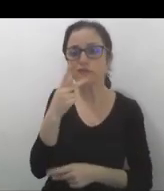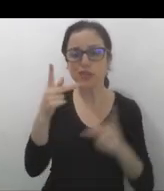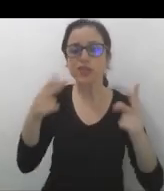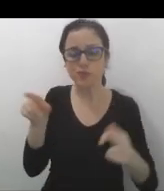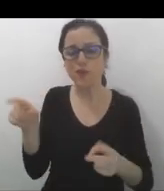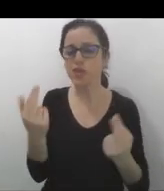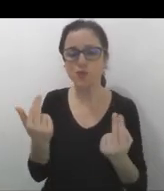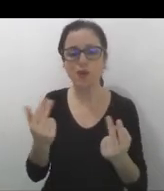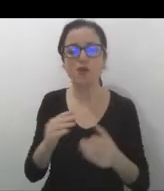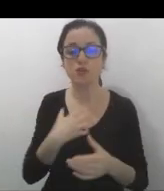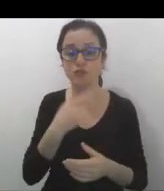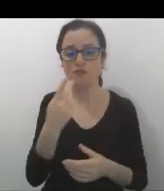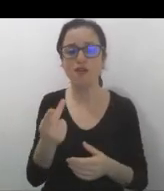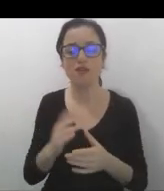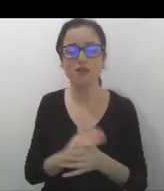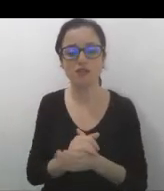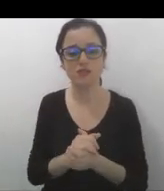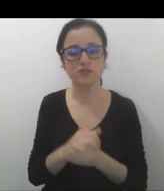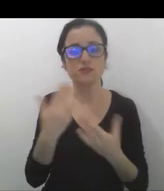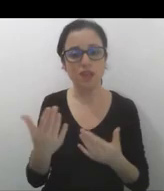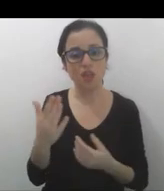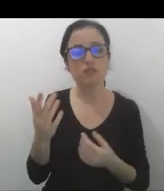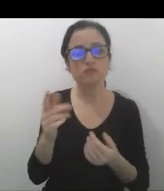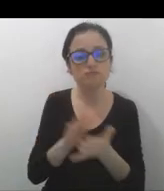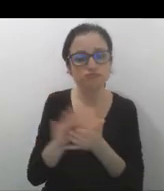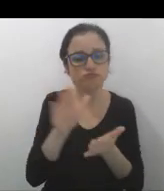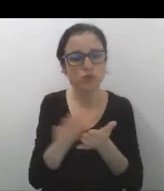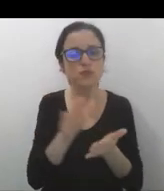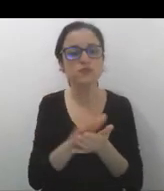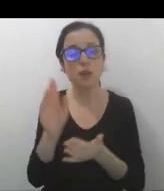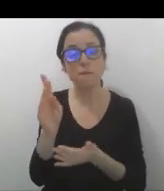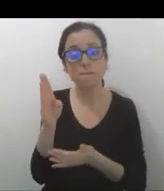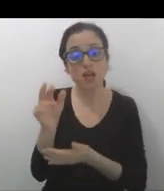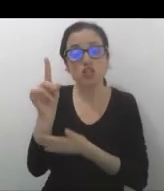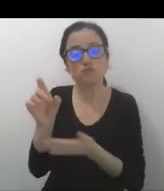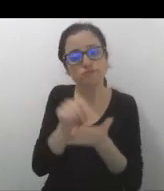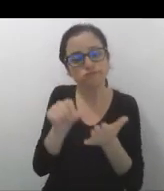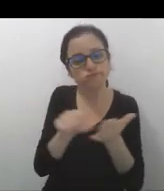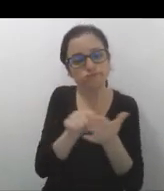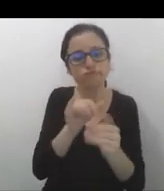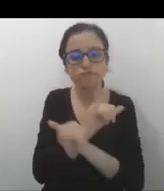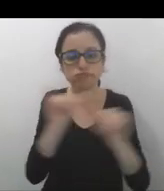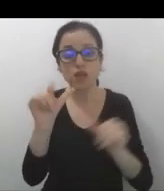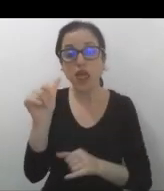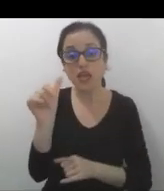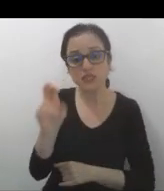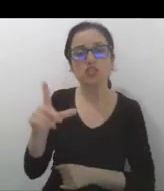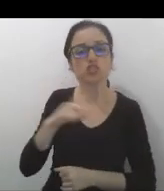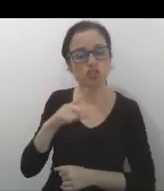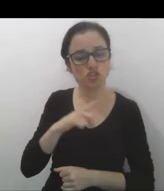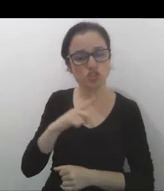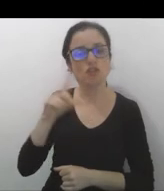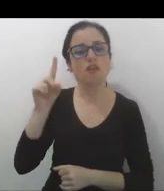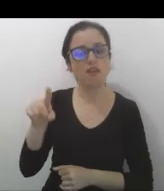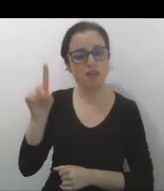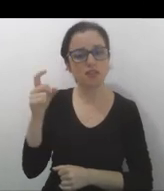como o Lazar Segal se dizia num dos releases lá que o Bard escreveu para a imprensa, que o